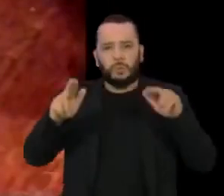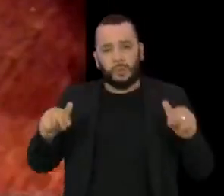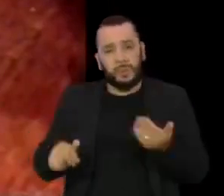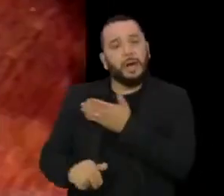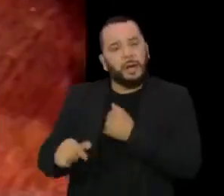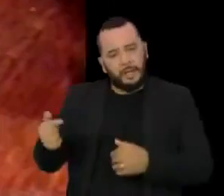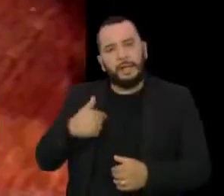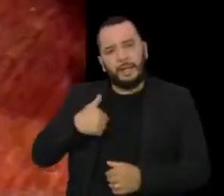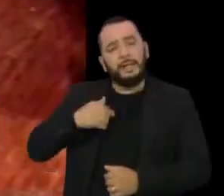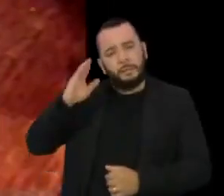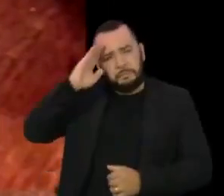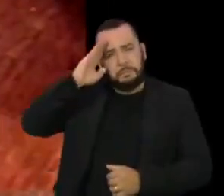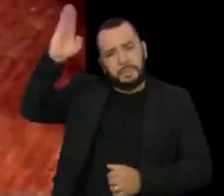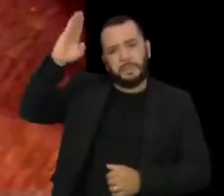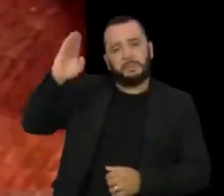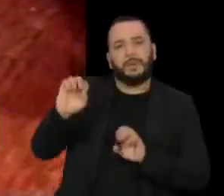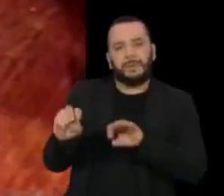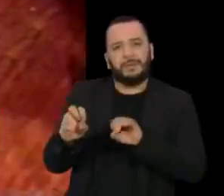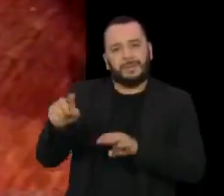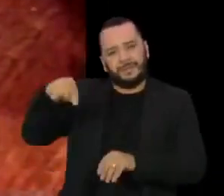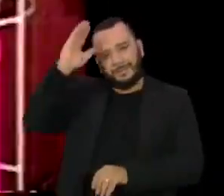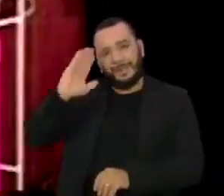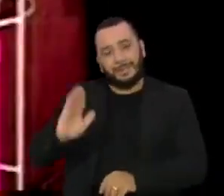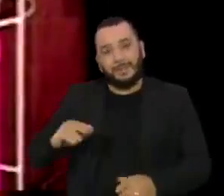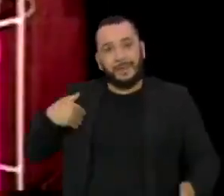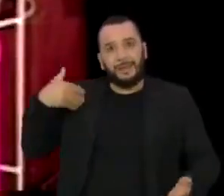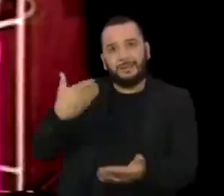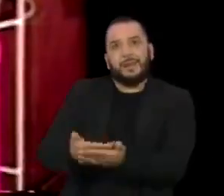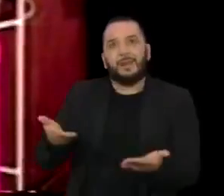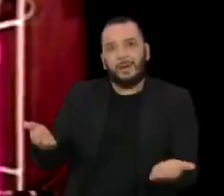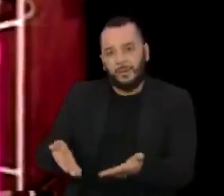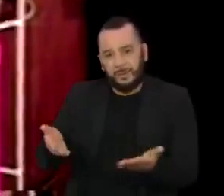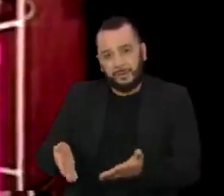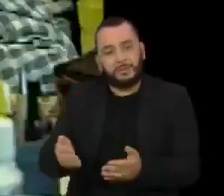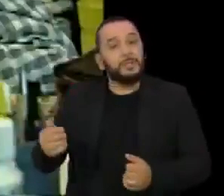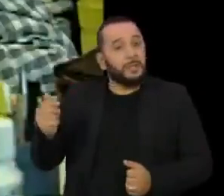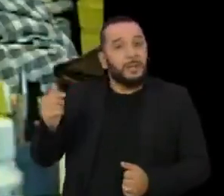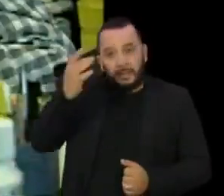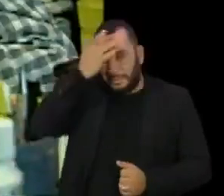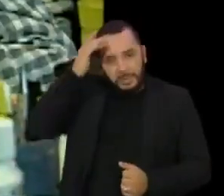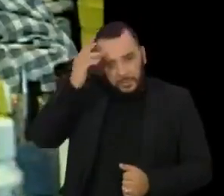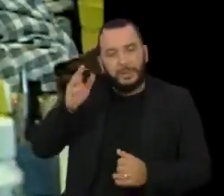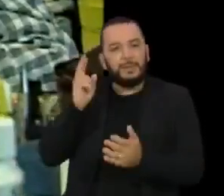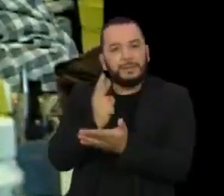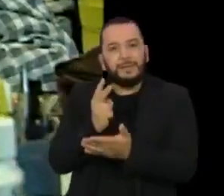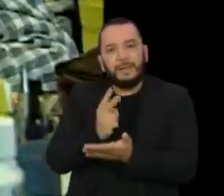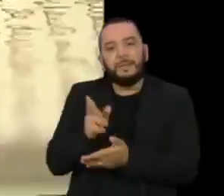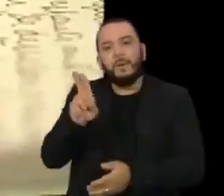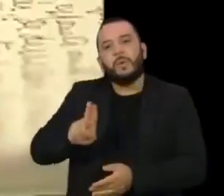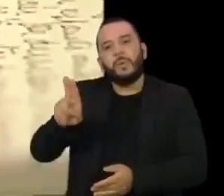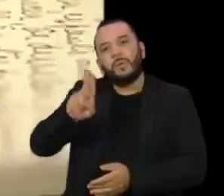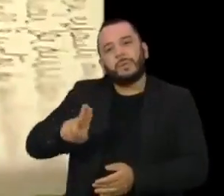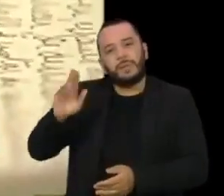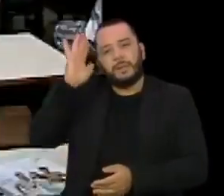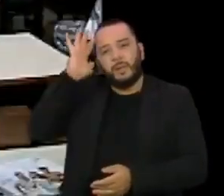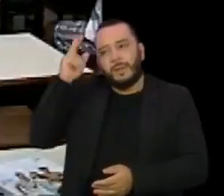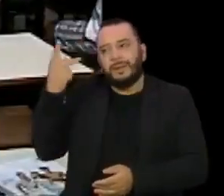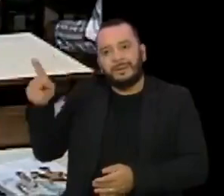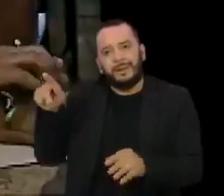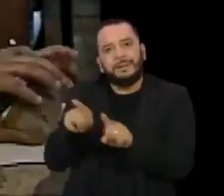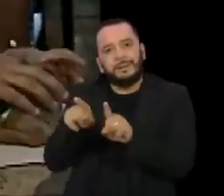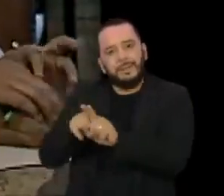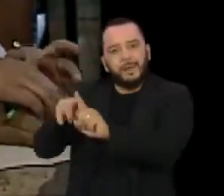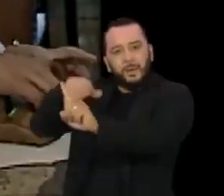da educação no Brasil. Ele é até hoje o educador mais citado e homenageado fora do país. E seu jeito